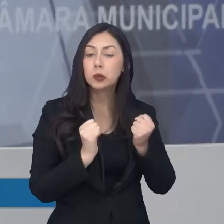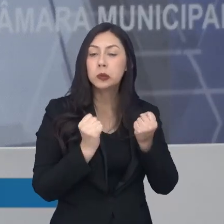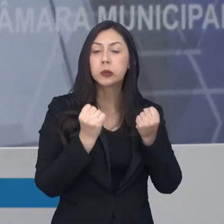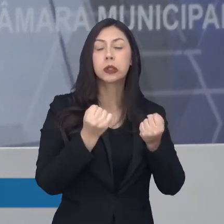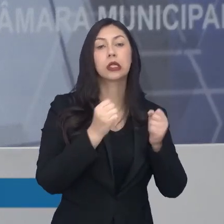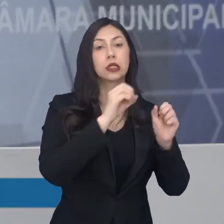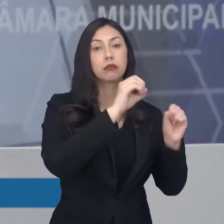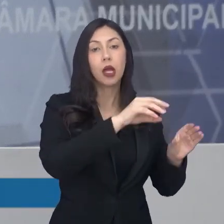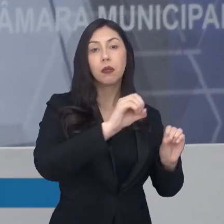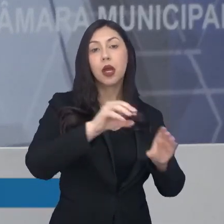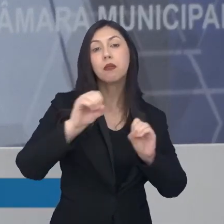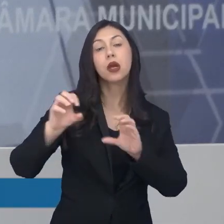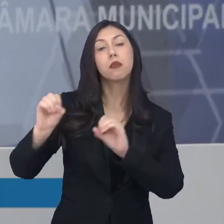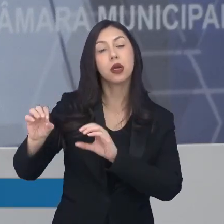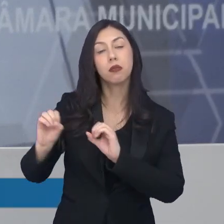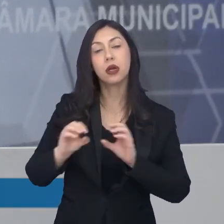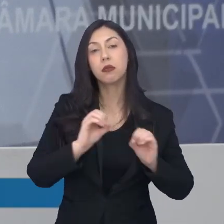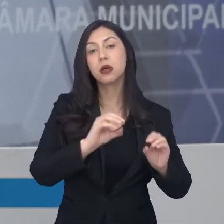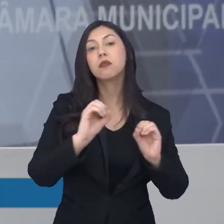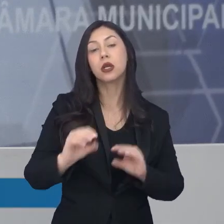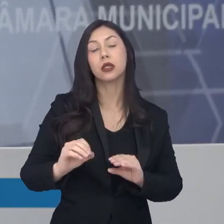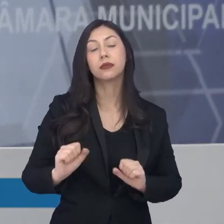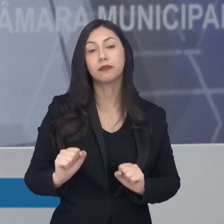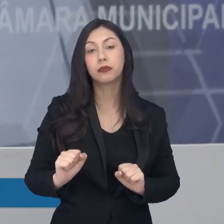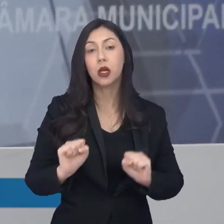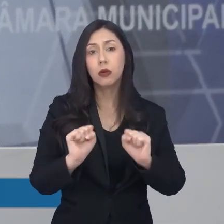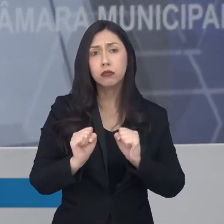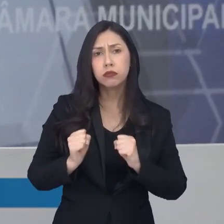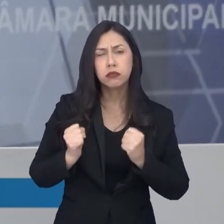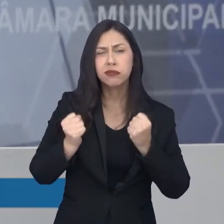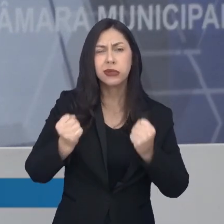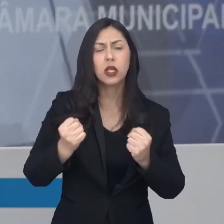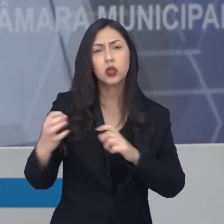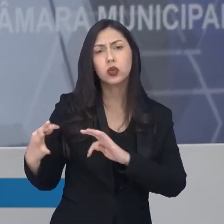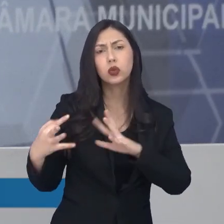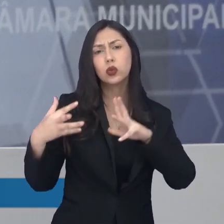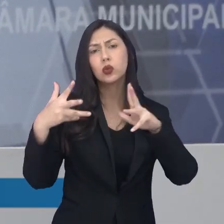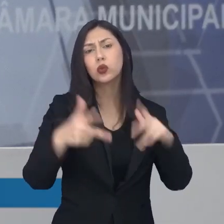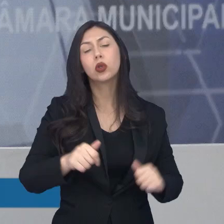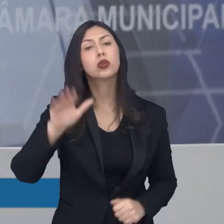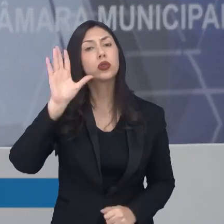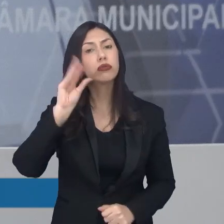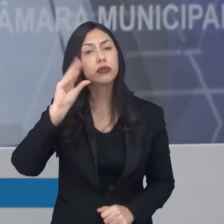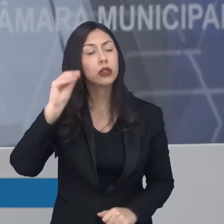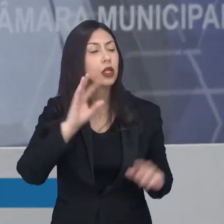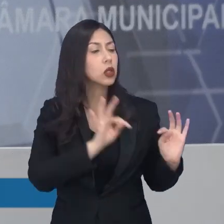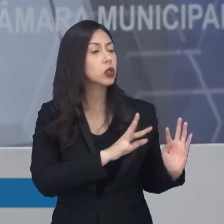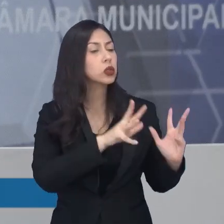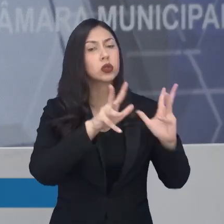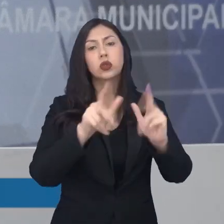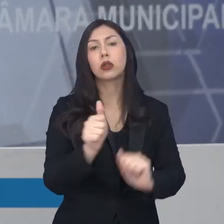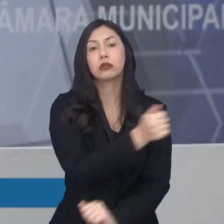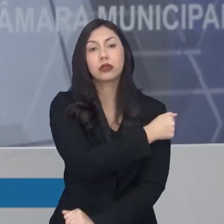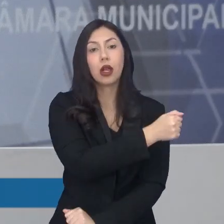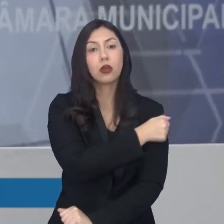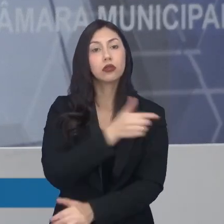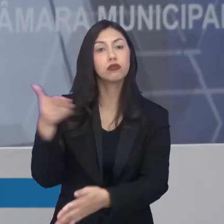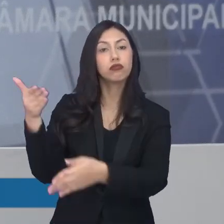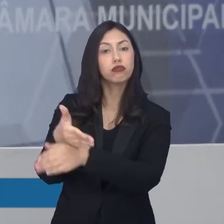lecionaram e os que ainda lecionam, da entrega de todos os funcionários, de todos os alunos que por ela